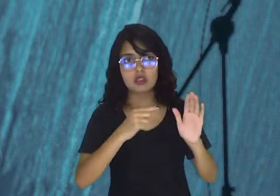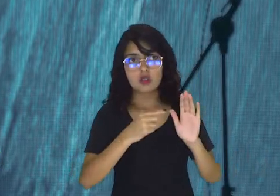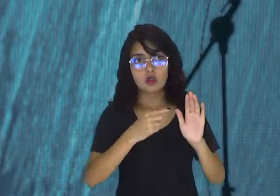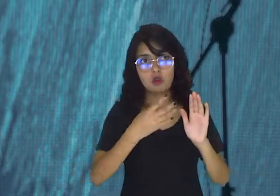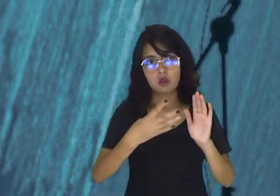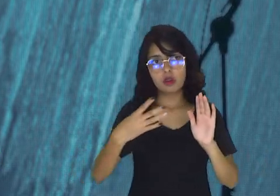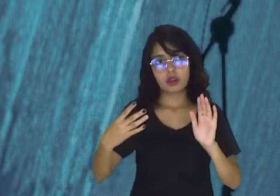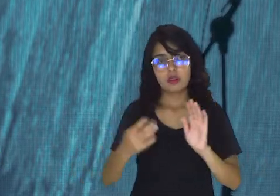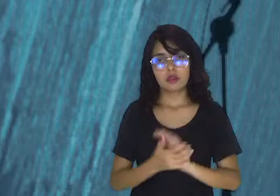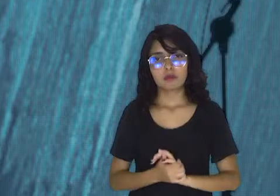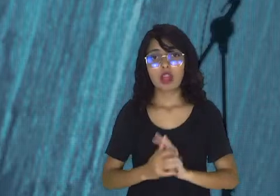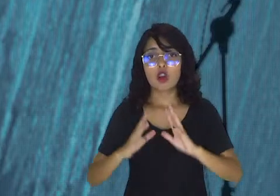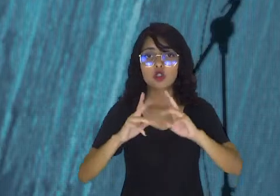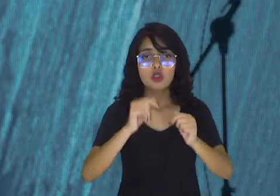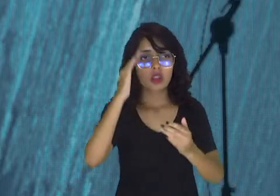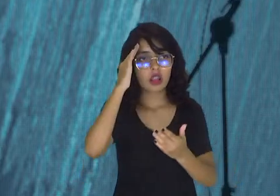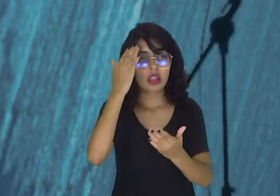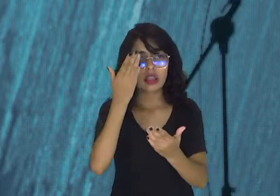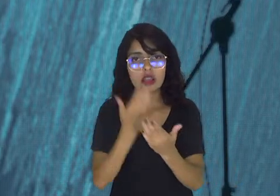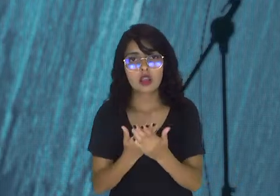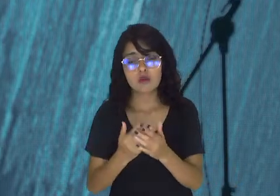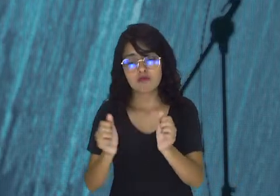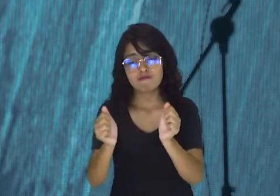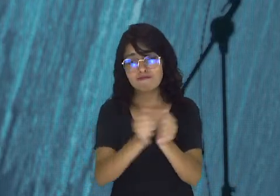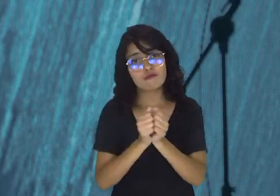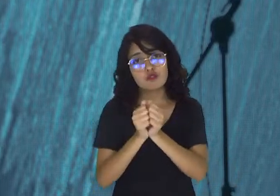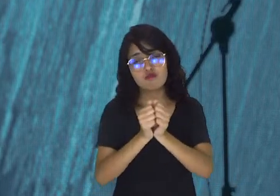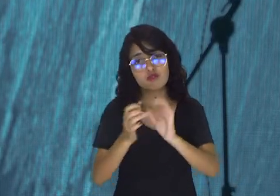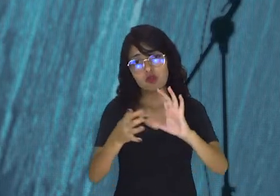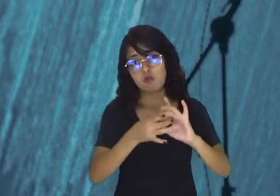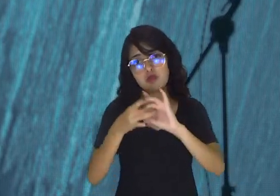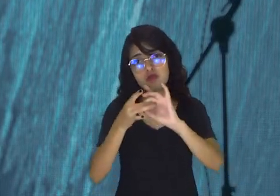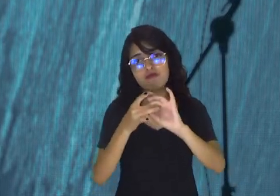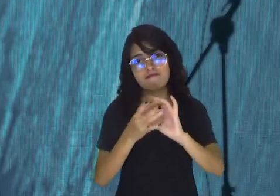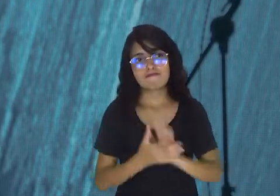estavam juntos. Não é assim a vida, irmãos?